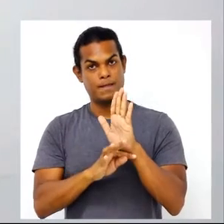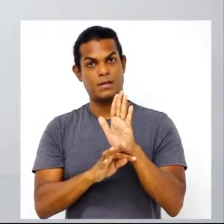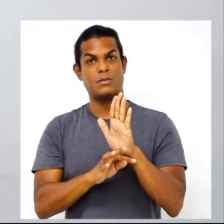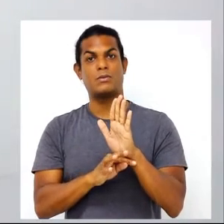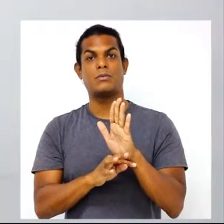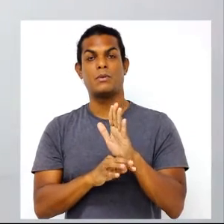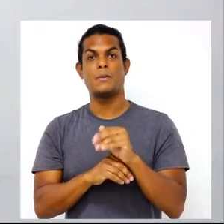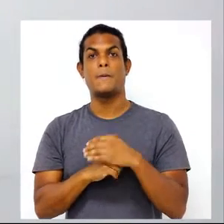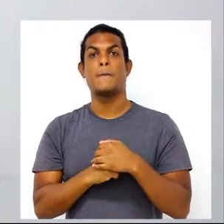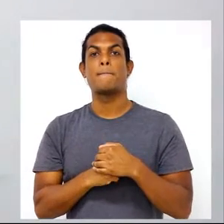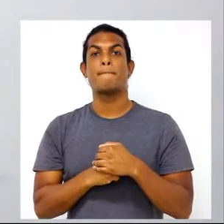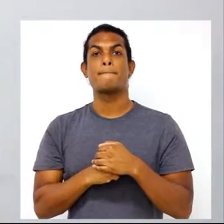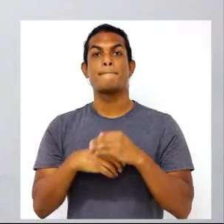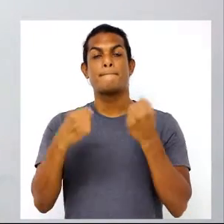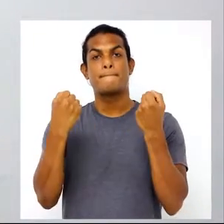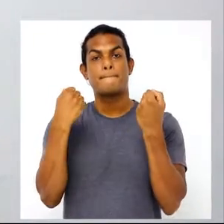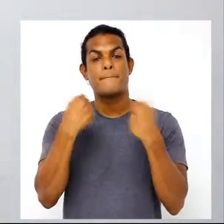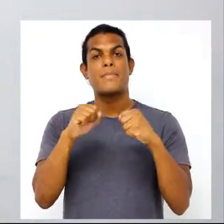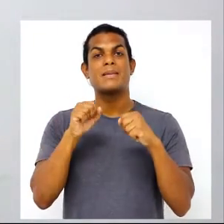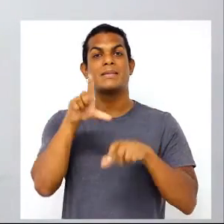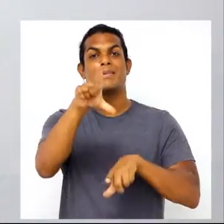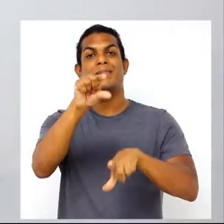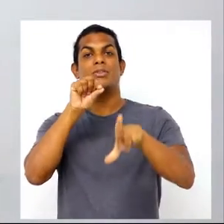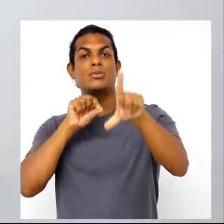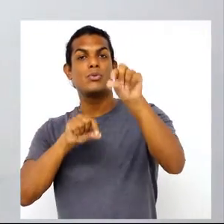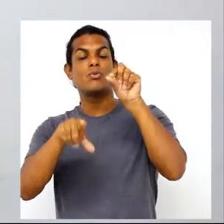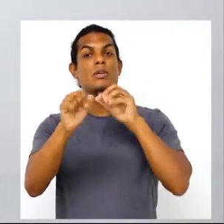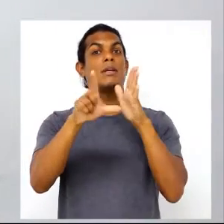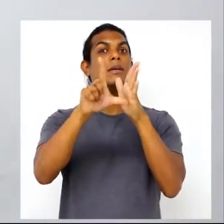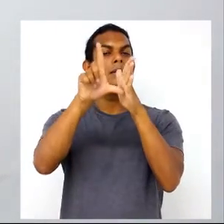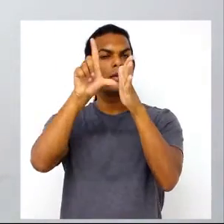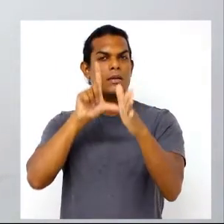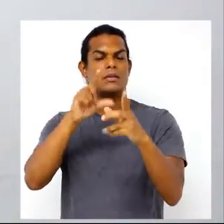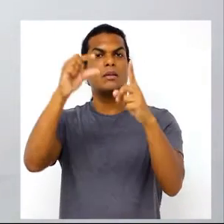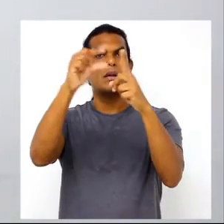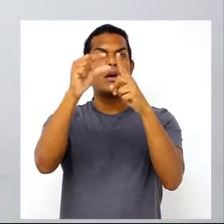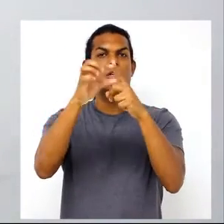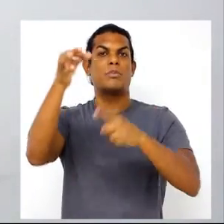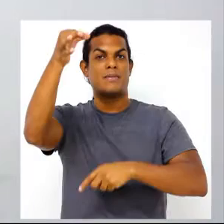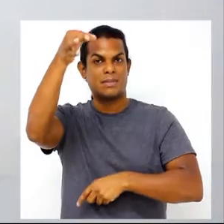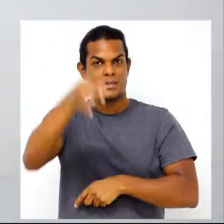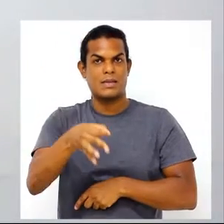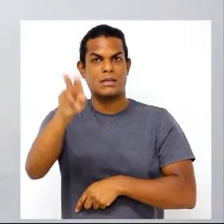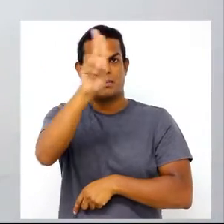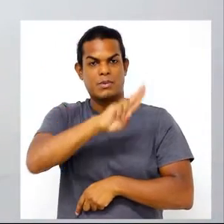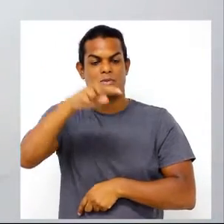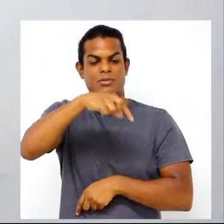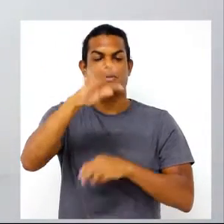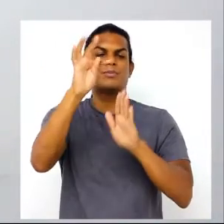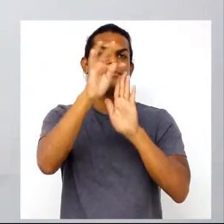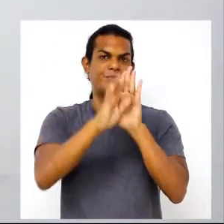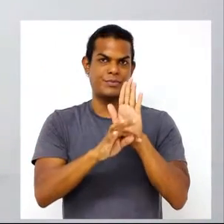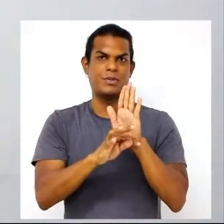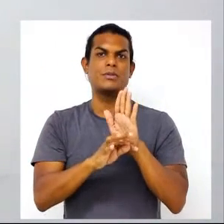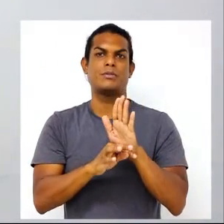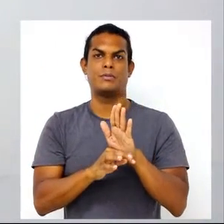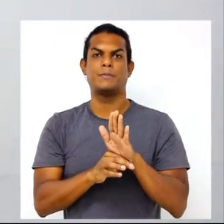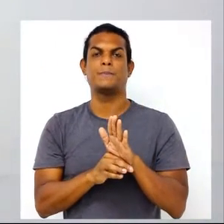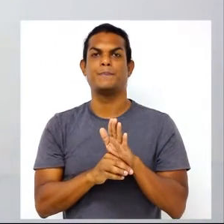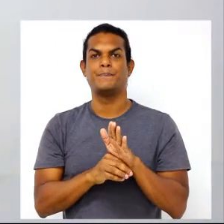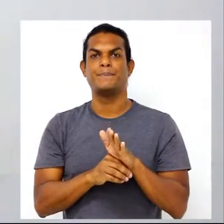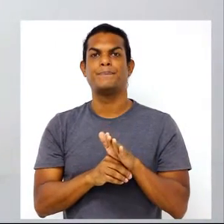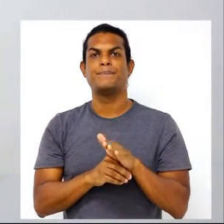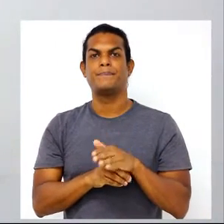todo texto tenha uma escolha prévia de vocabulário para produzir um enunciado. A coesão também,